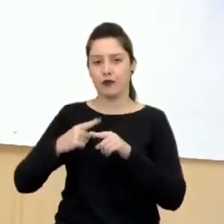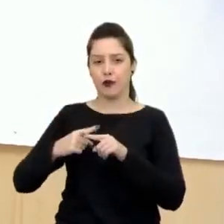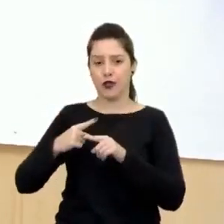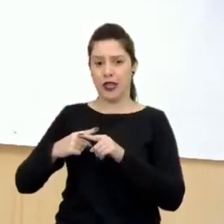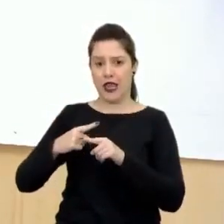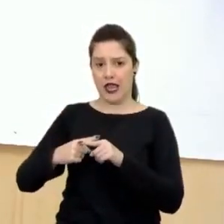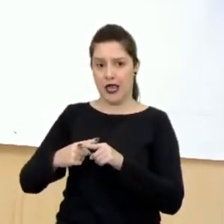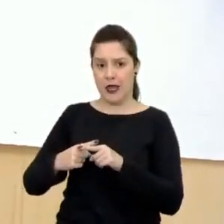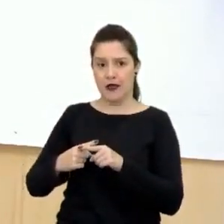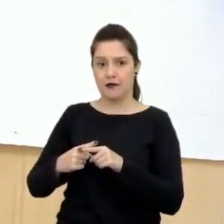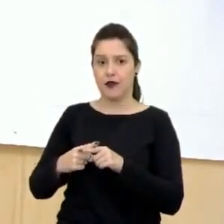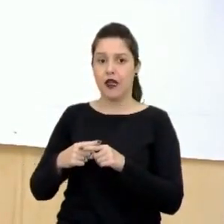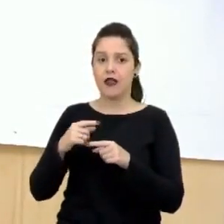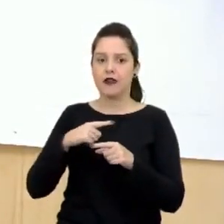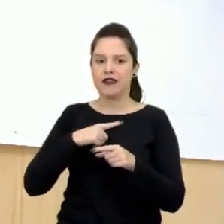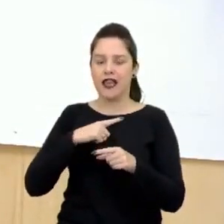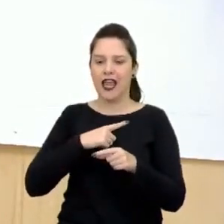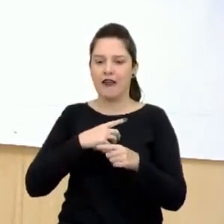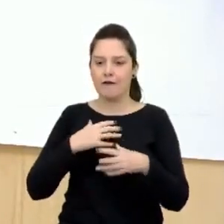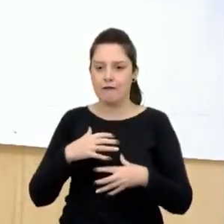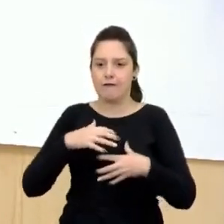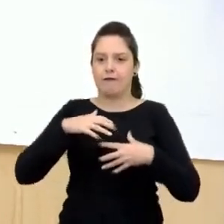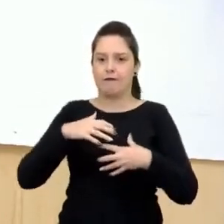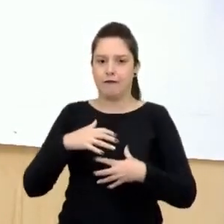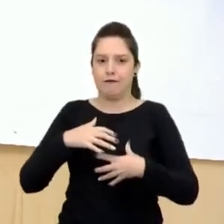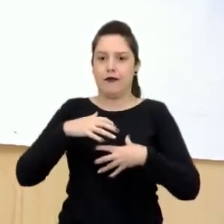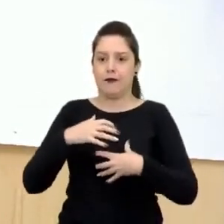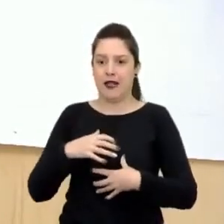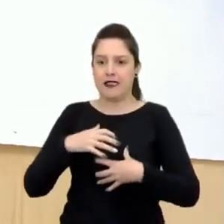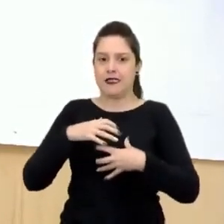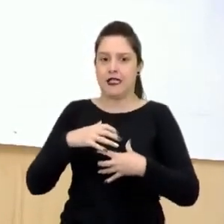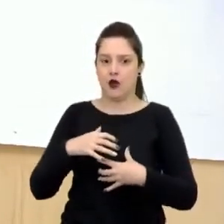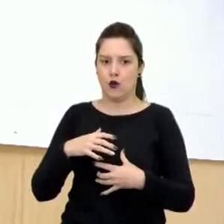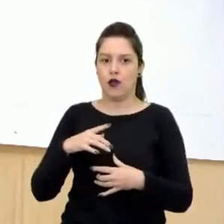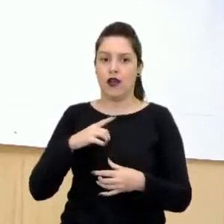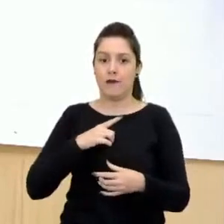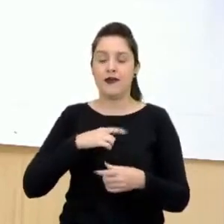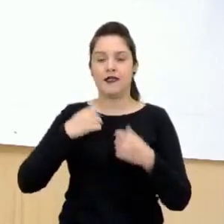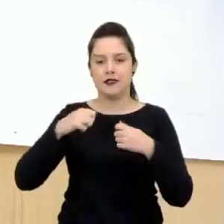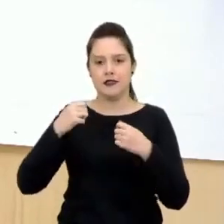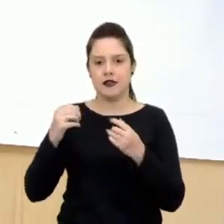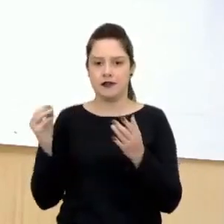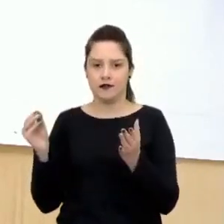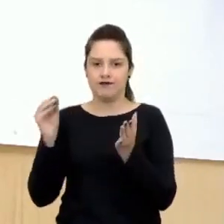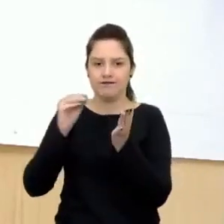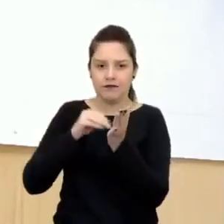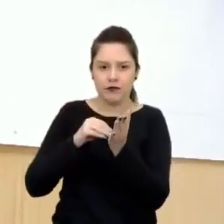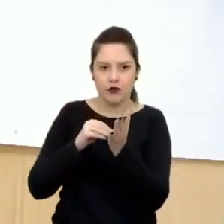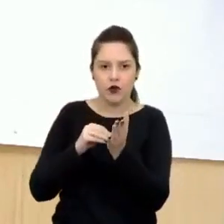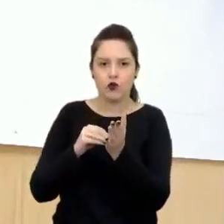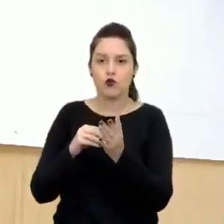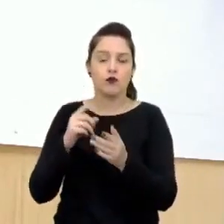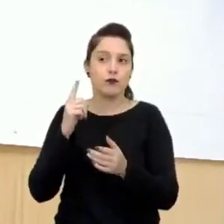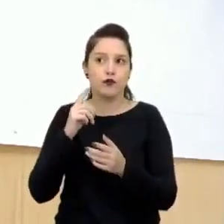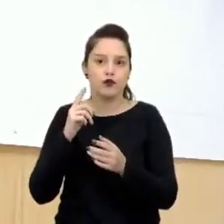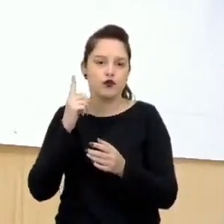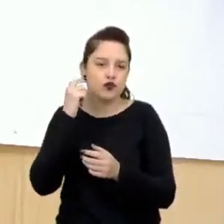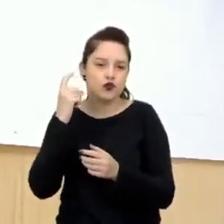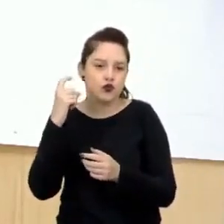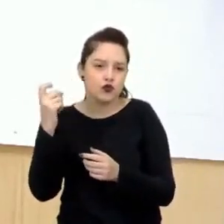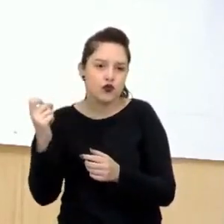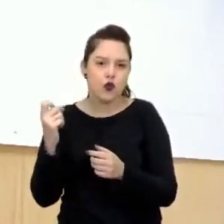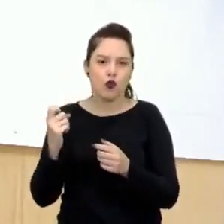do movimento de vibração. Então, para ele vibrar, ele precisa estar desbalanceado. Então, o peso dele tá de um lado só.